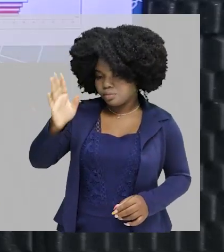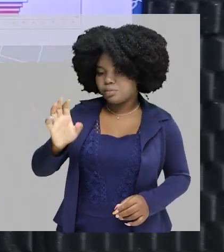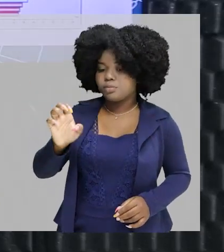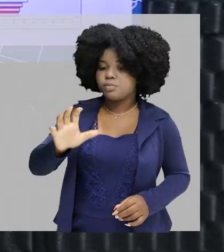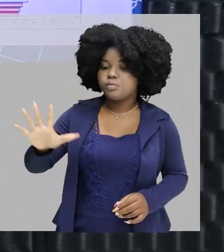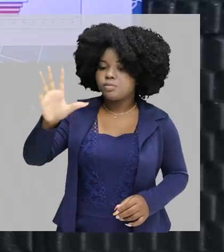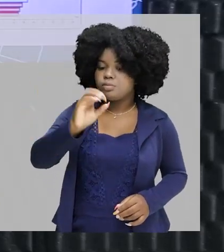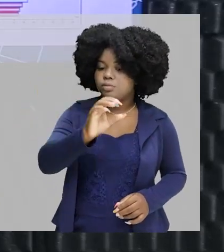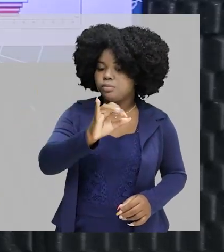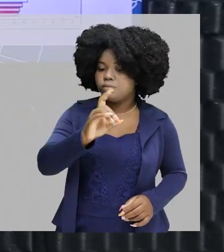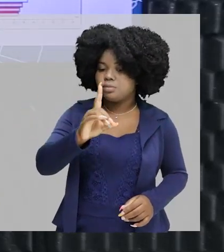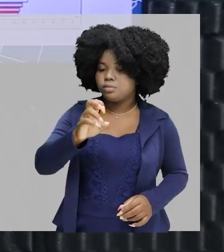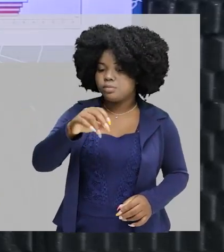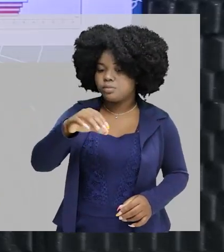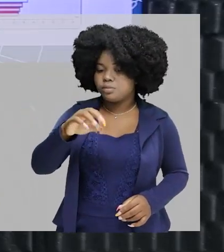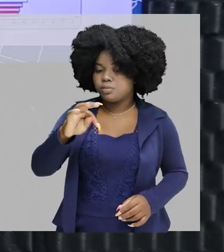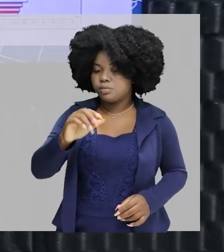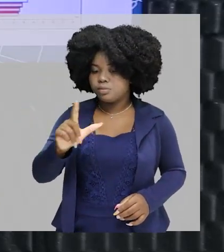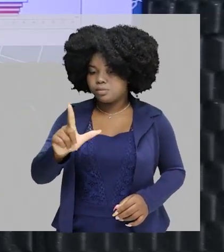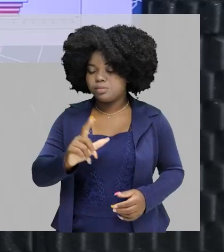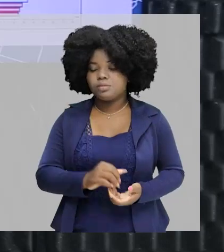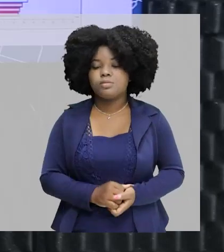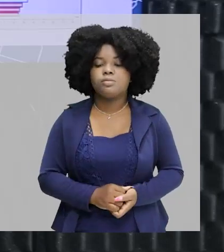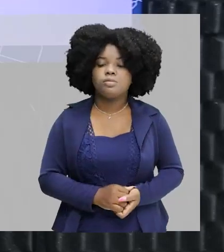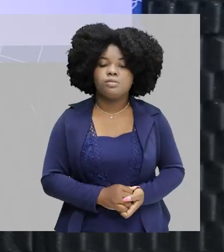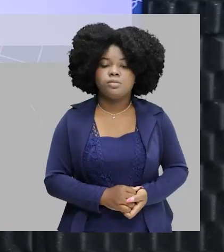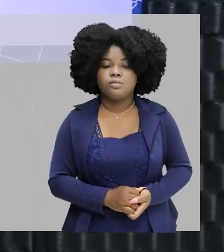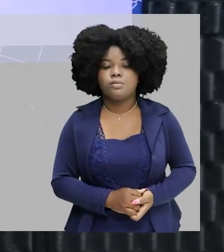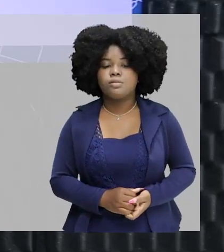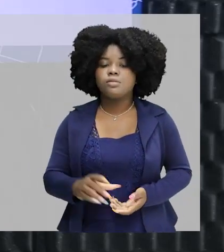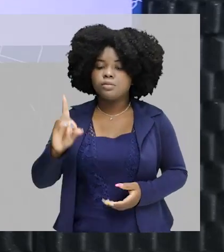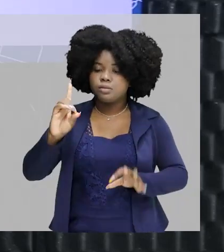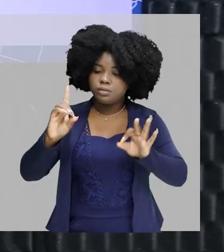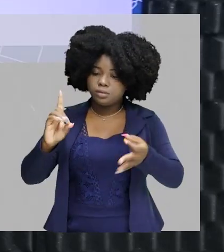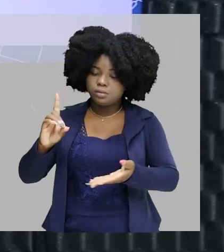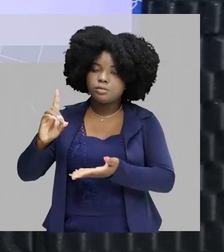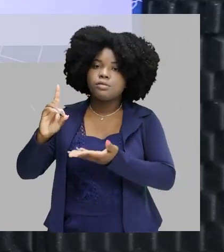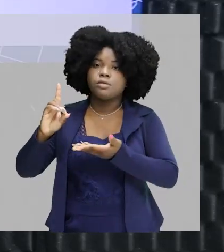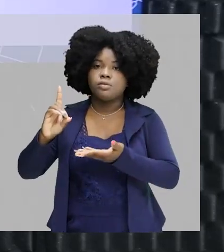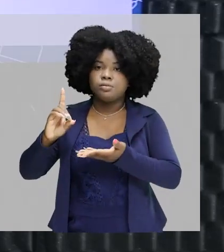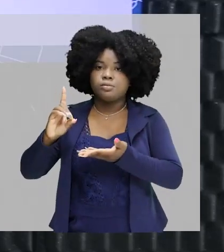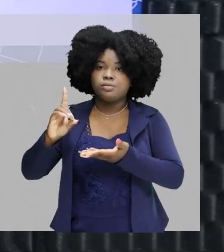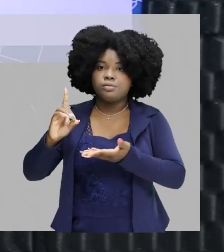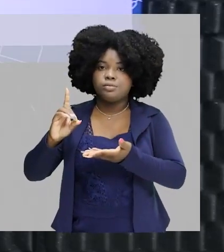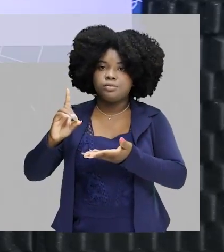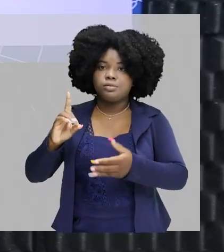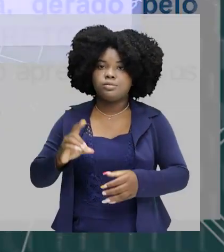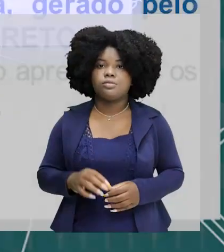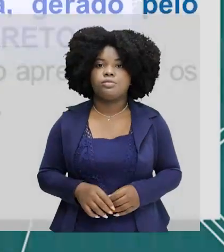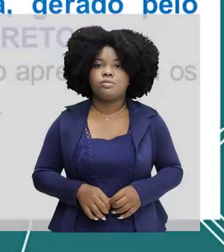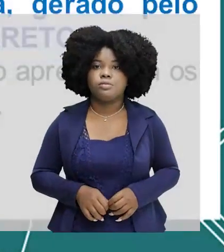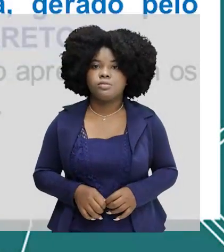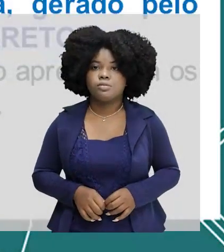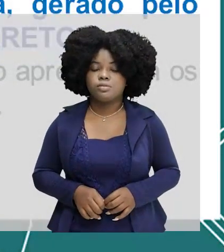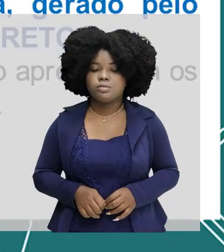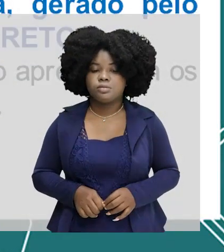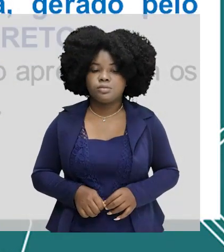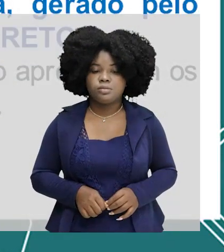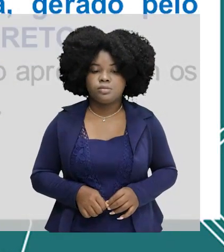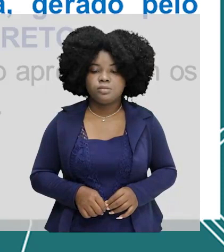Europa Ocidental, que é a região mais desenvolvida. Então, galera, a letra D ela está corretíssima,